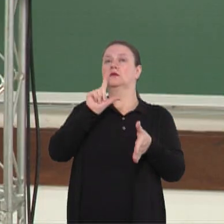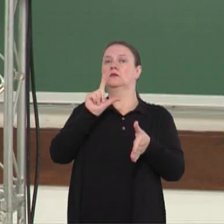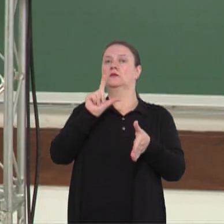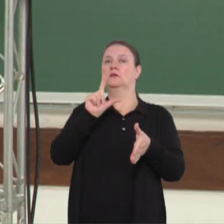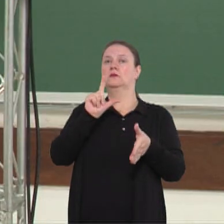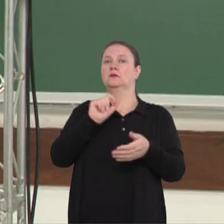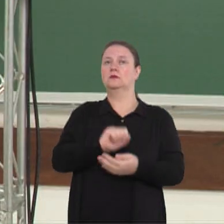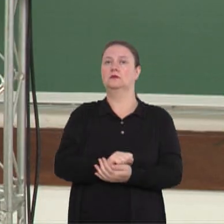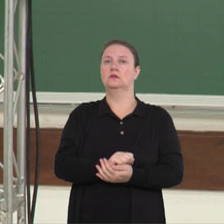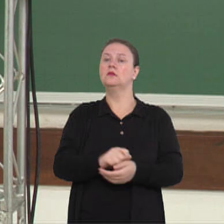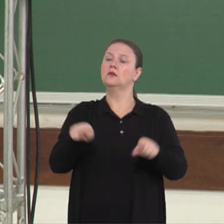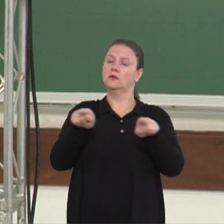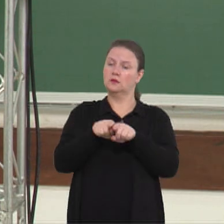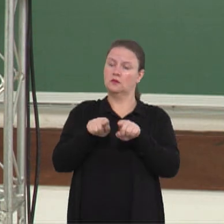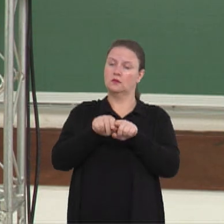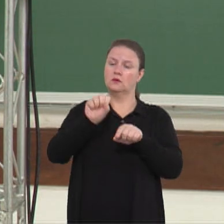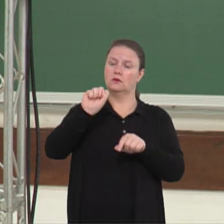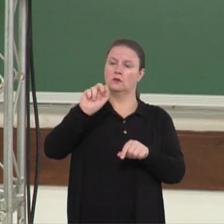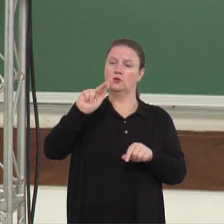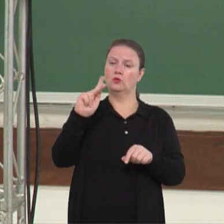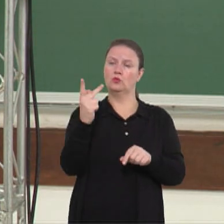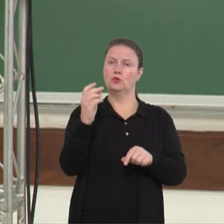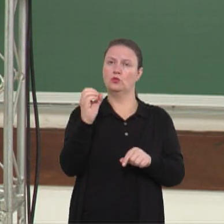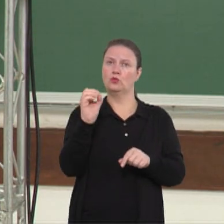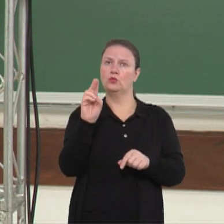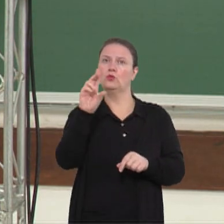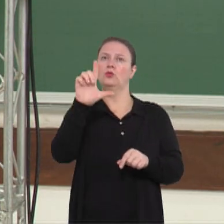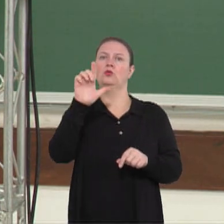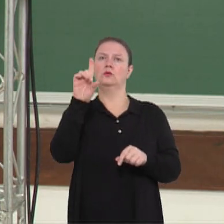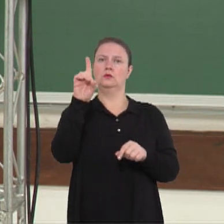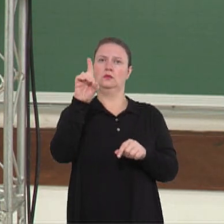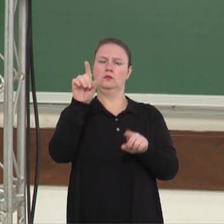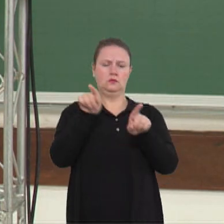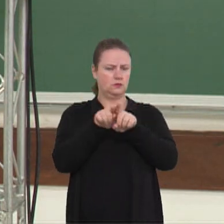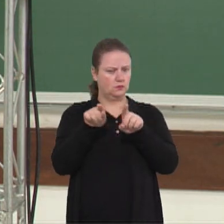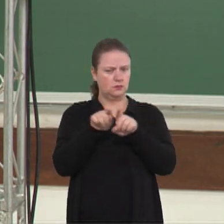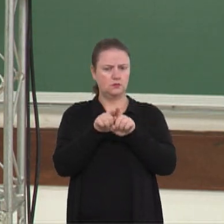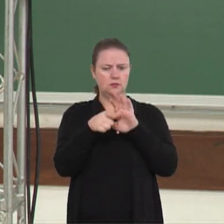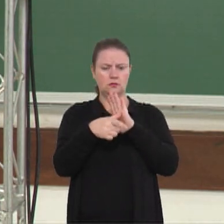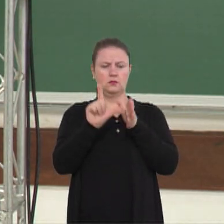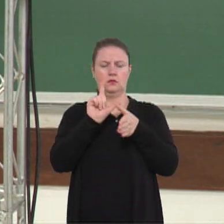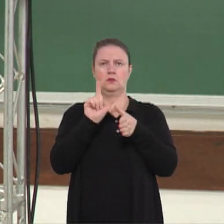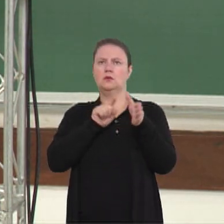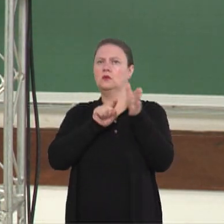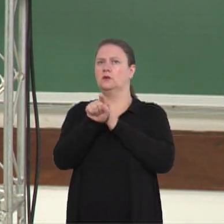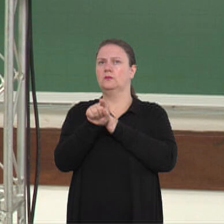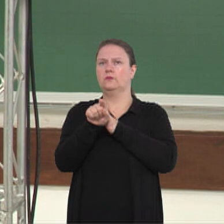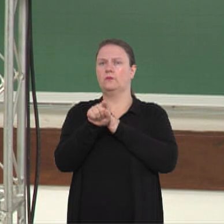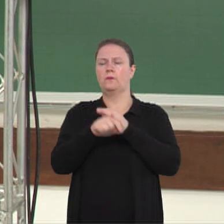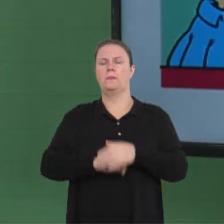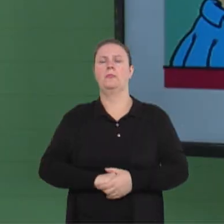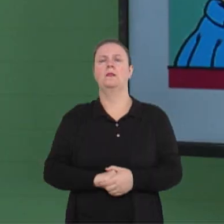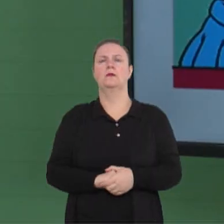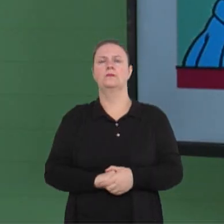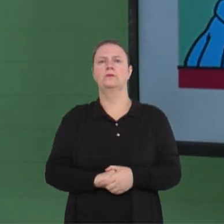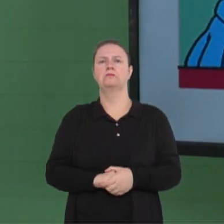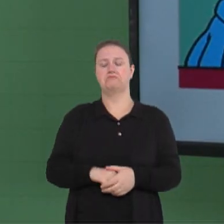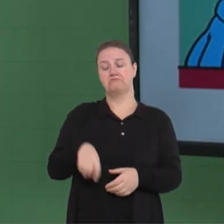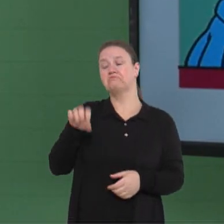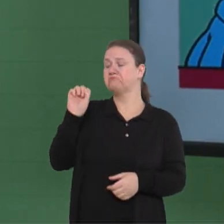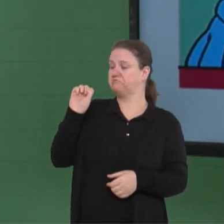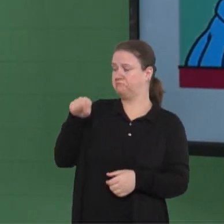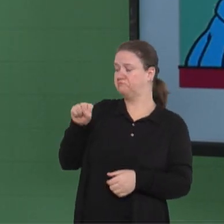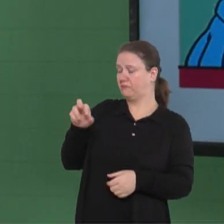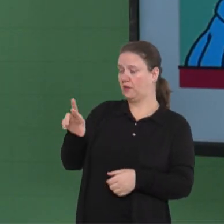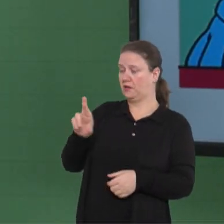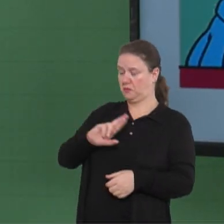should ele também vai vir sempre na frente na hora da pergunta tá ok daí se eu respondo lá e és